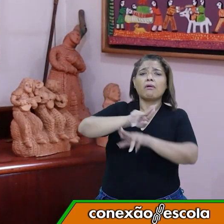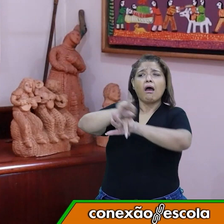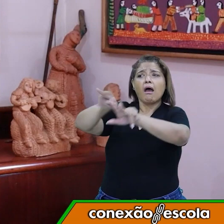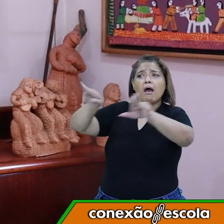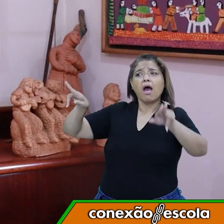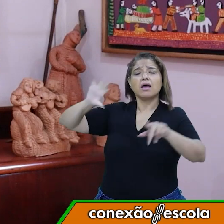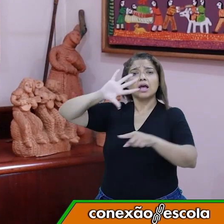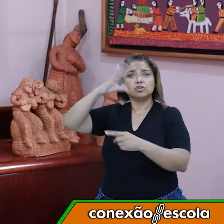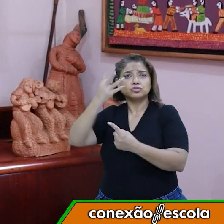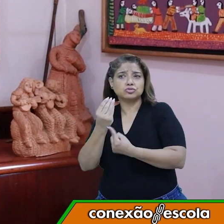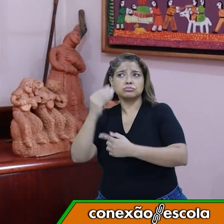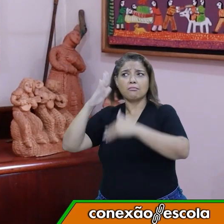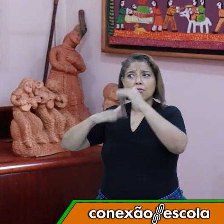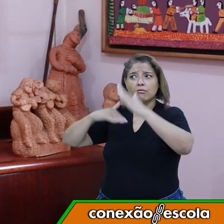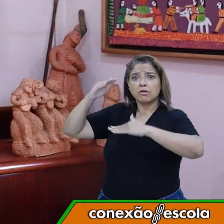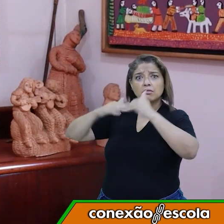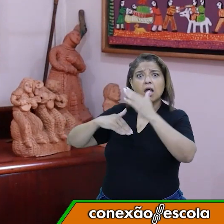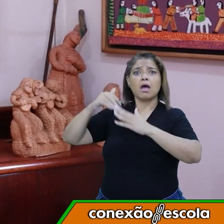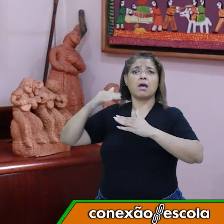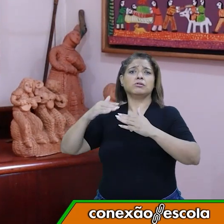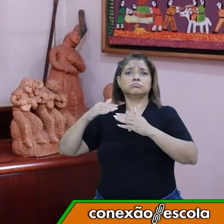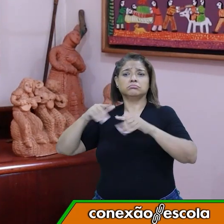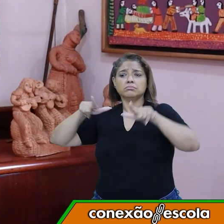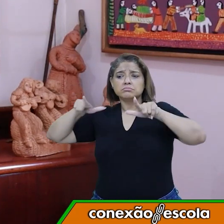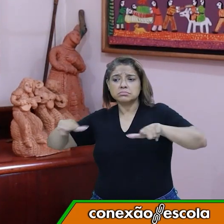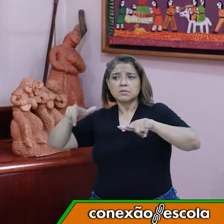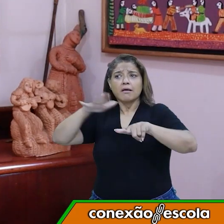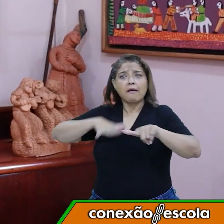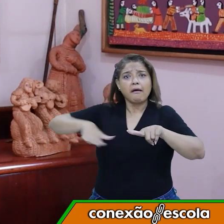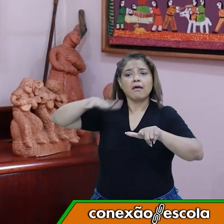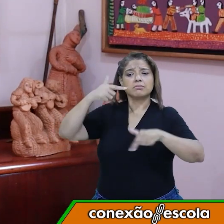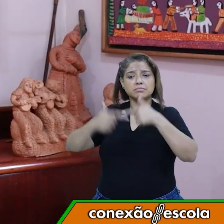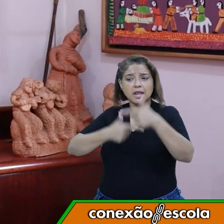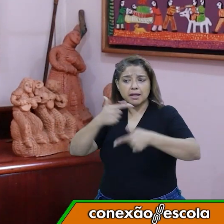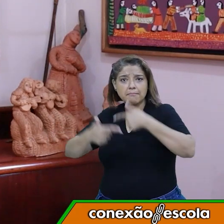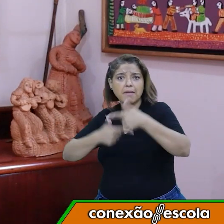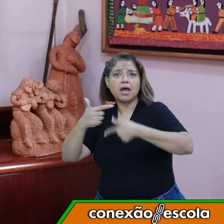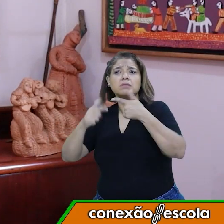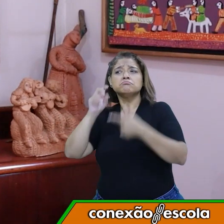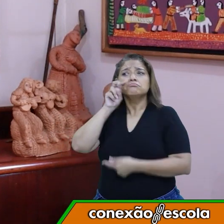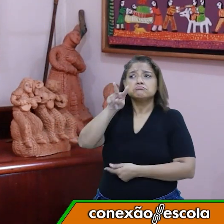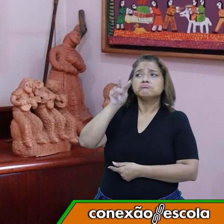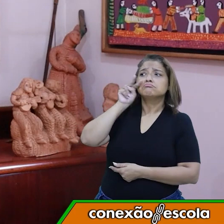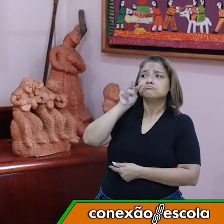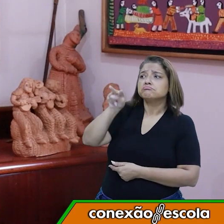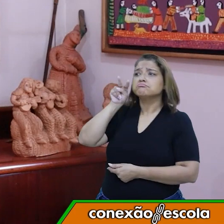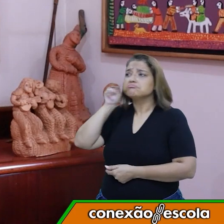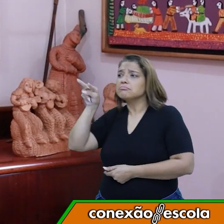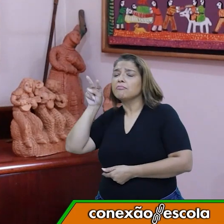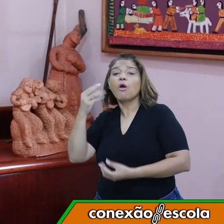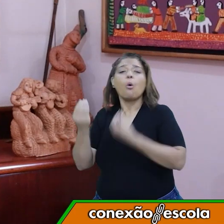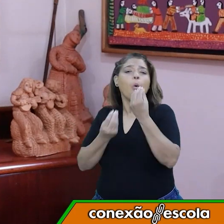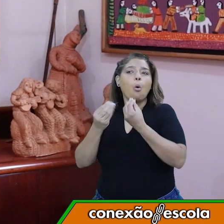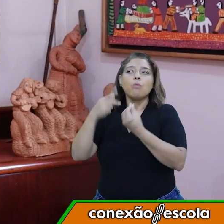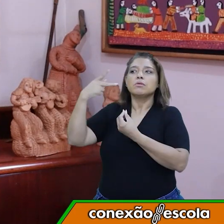eu conheci vários artistas, vários ateliês, e sempre observando o que, os artistas